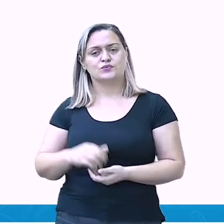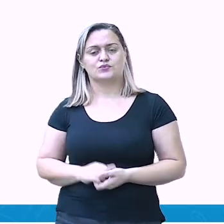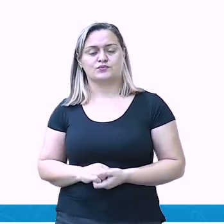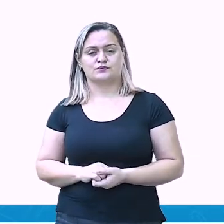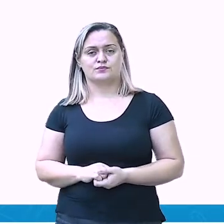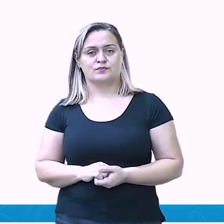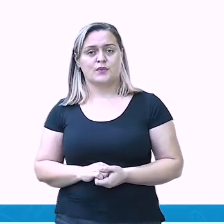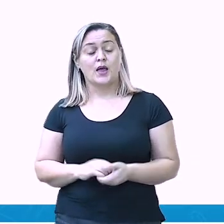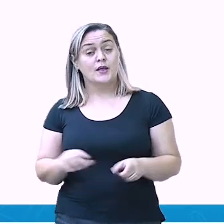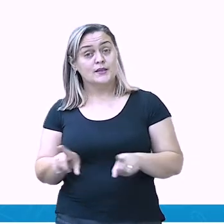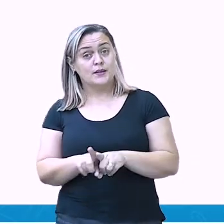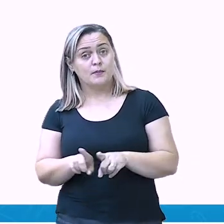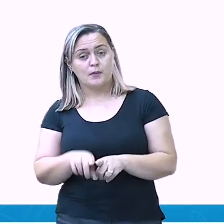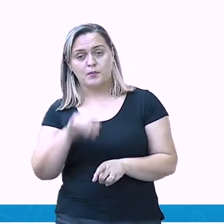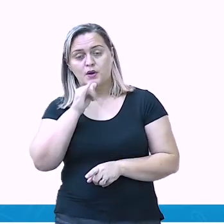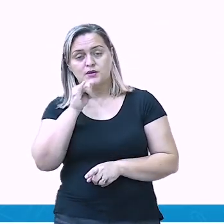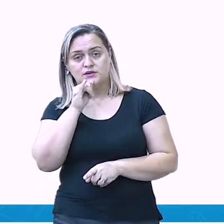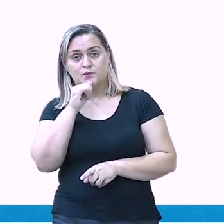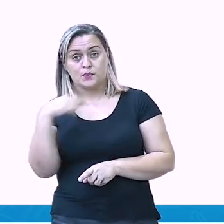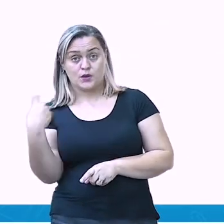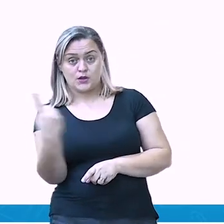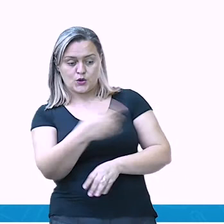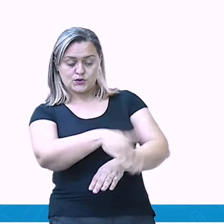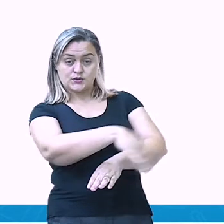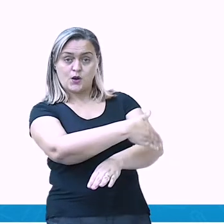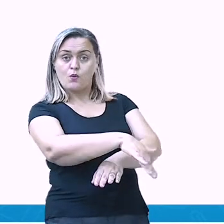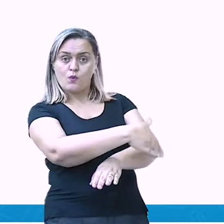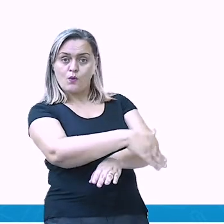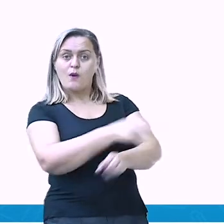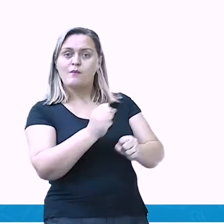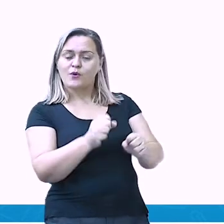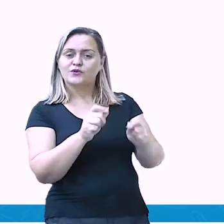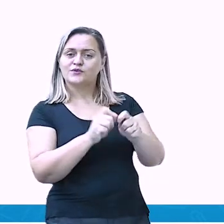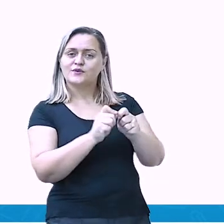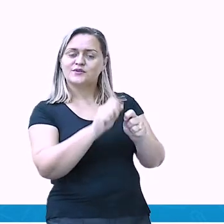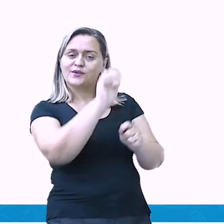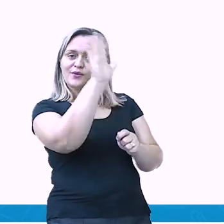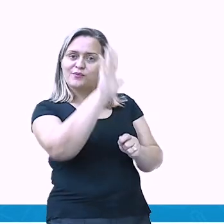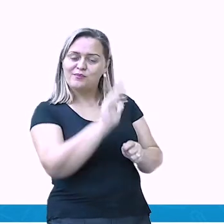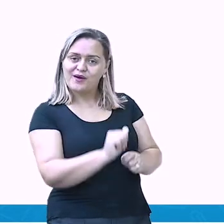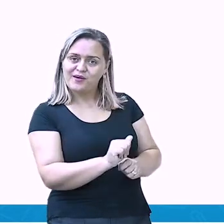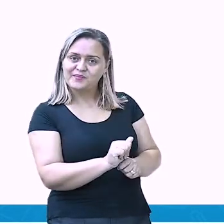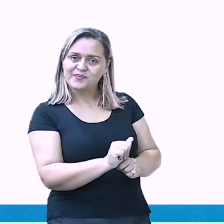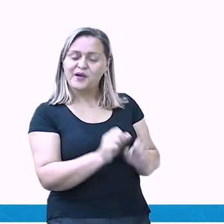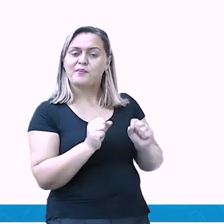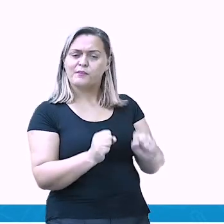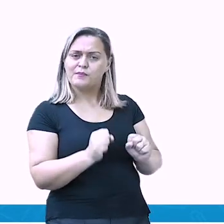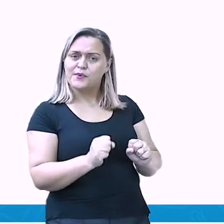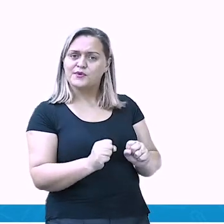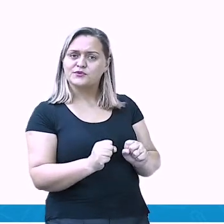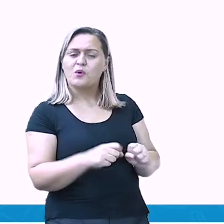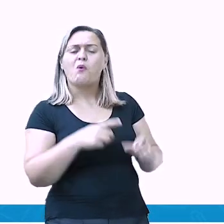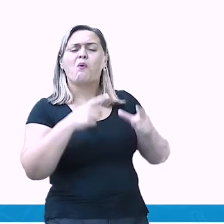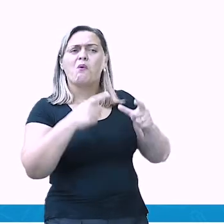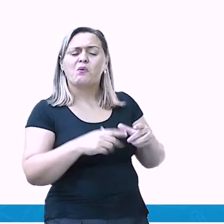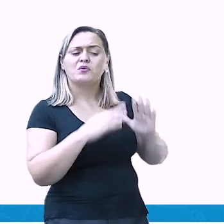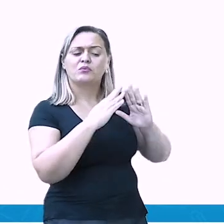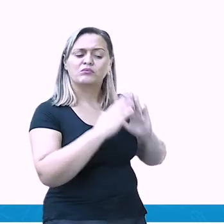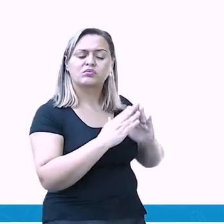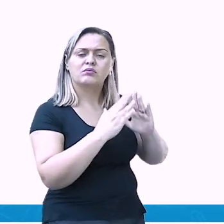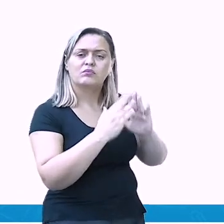rua, apenas na rua, demonstrando ali onde que cada pessoa vive, onde tem as casas, onde se encontra